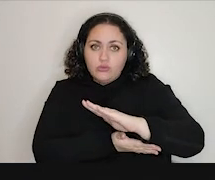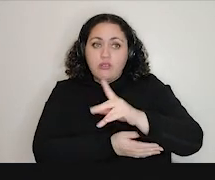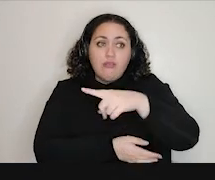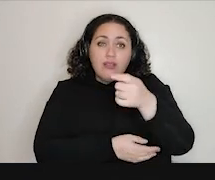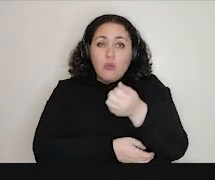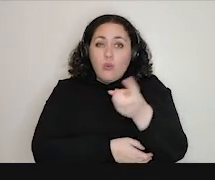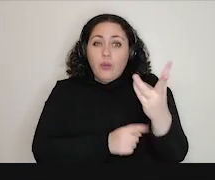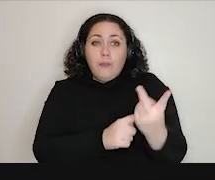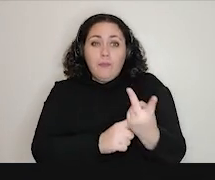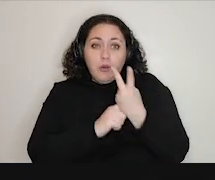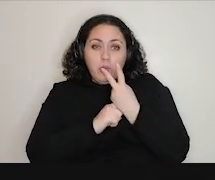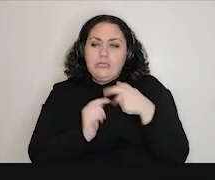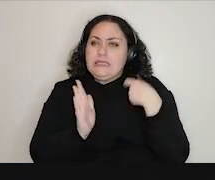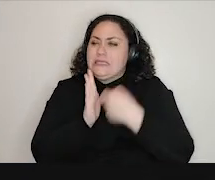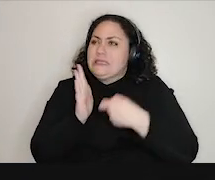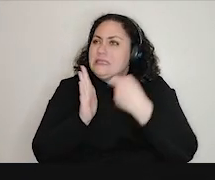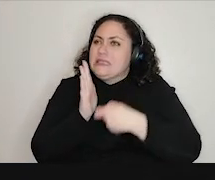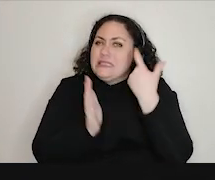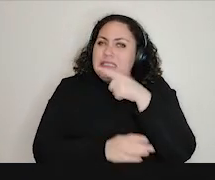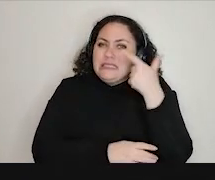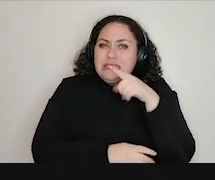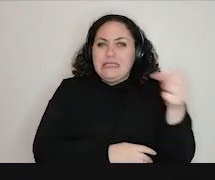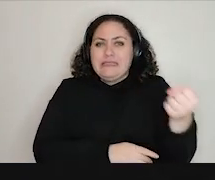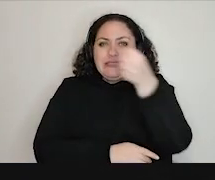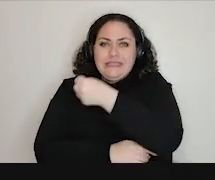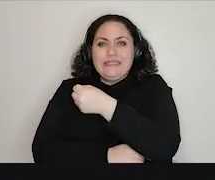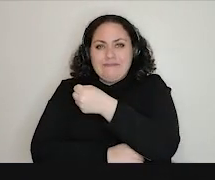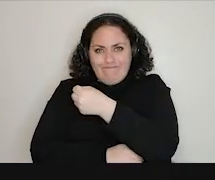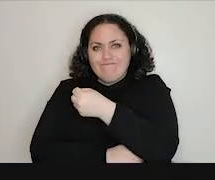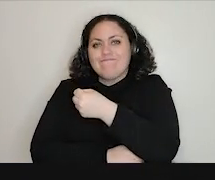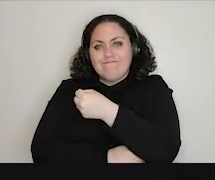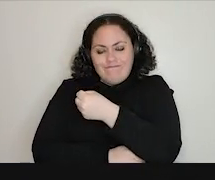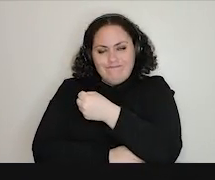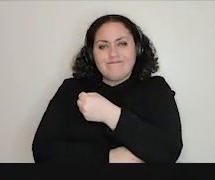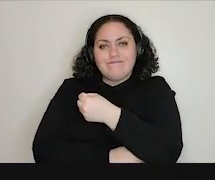virar do avesso para conseguir achar algum lugar para essas pessoas poderem estar